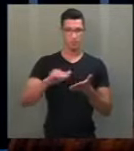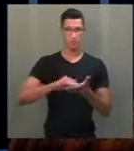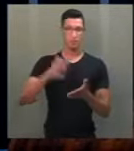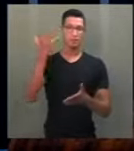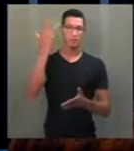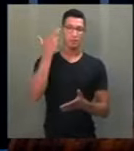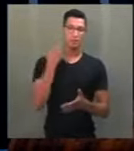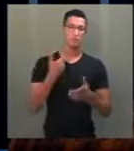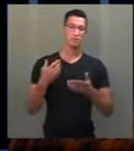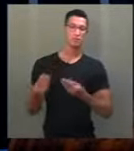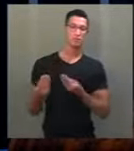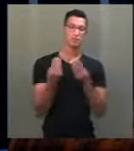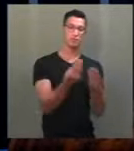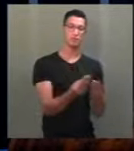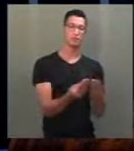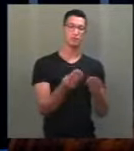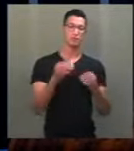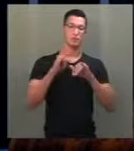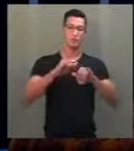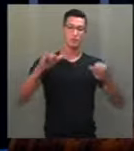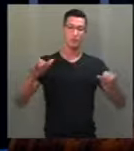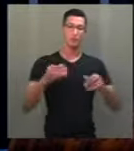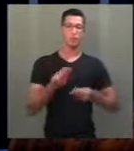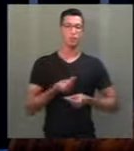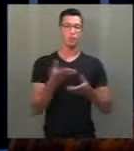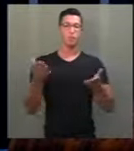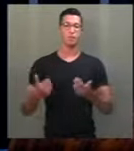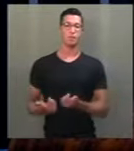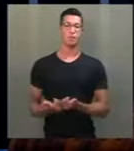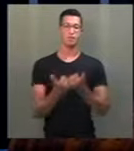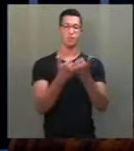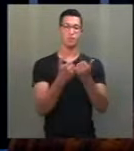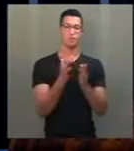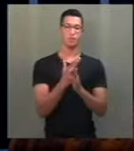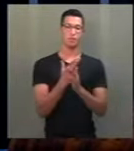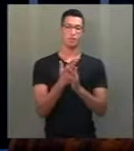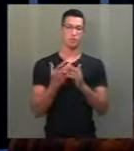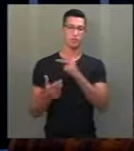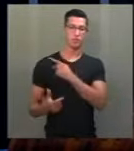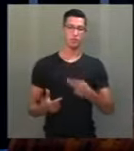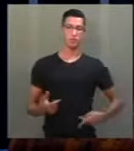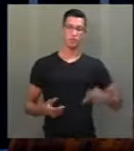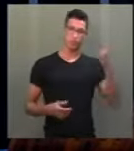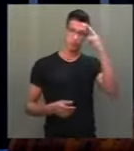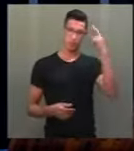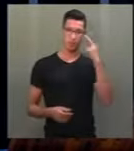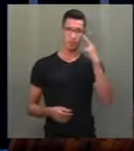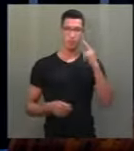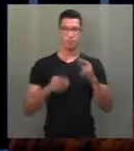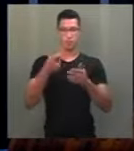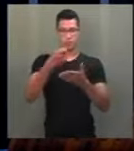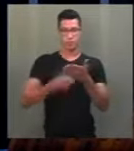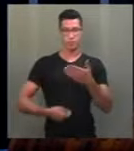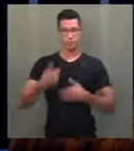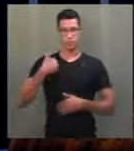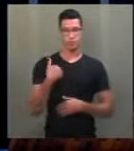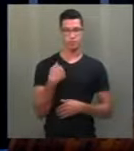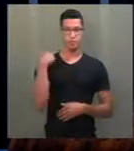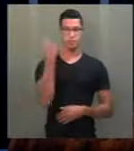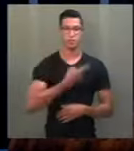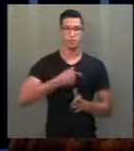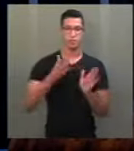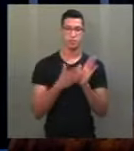Federal, entregaram suas manifestações públicas de apoio ao presidente Rodrigo Pacheco e a este relator a